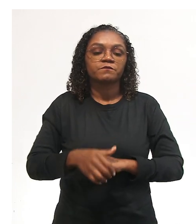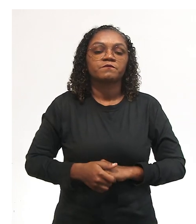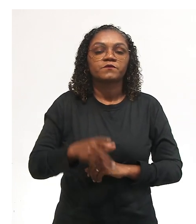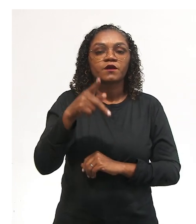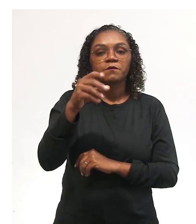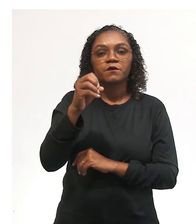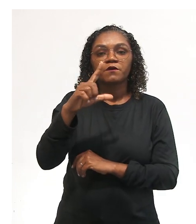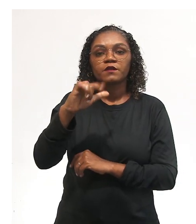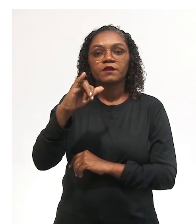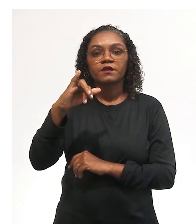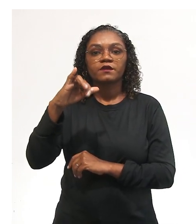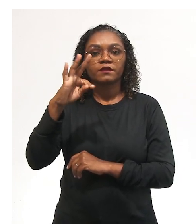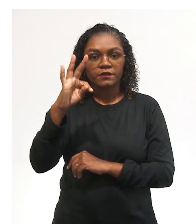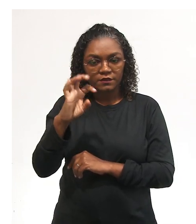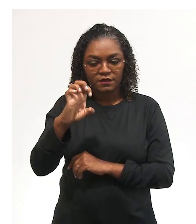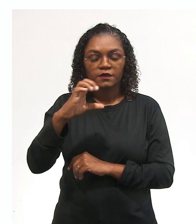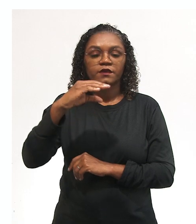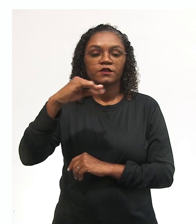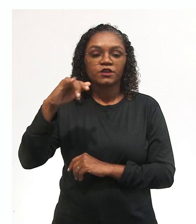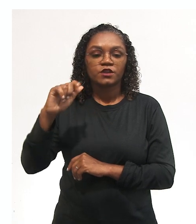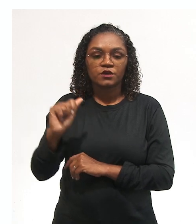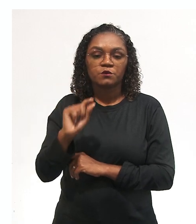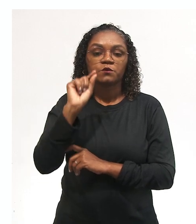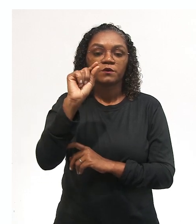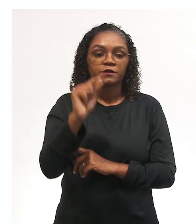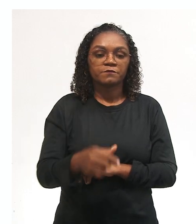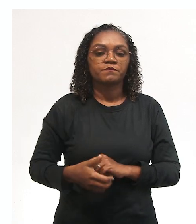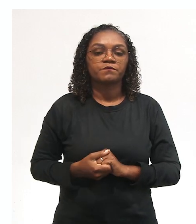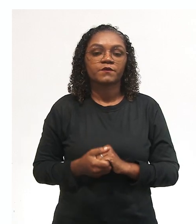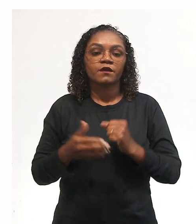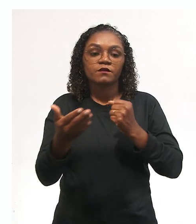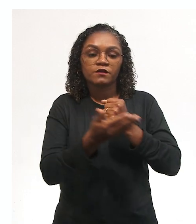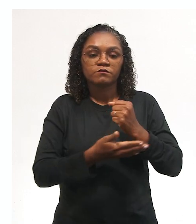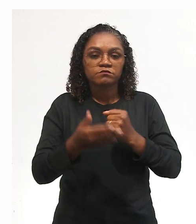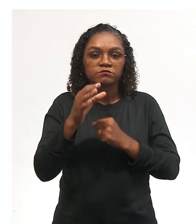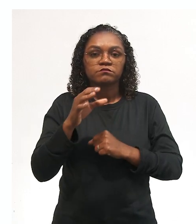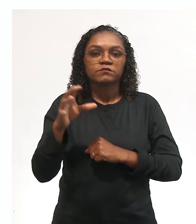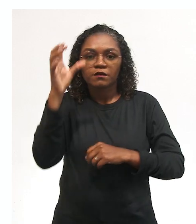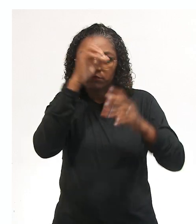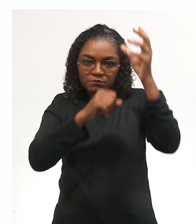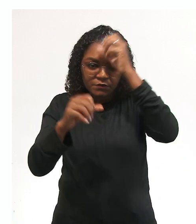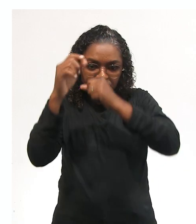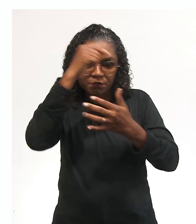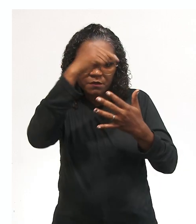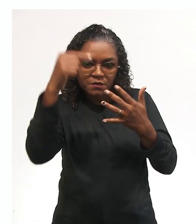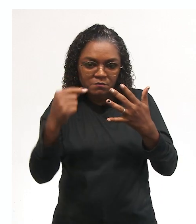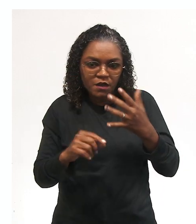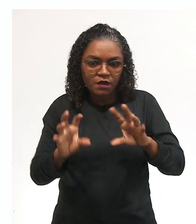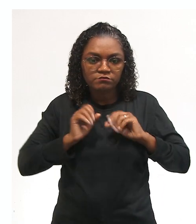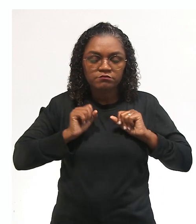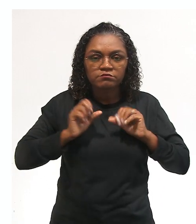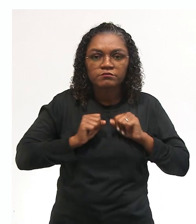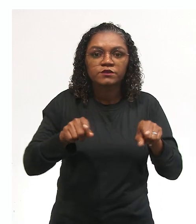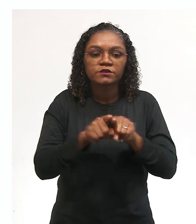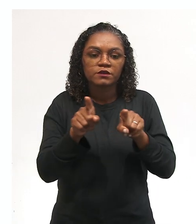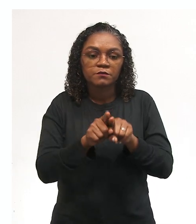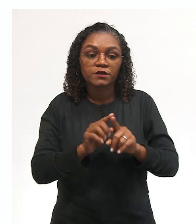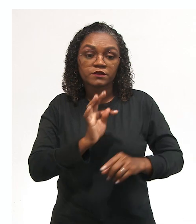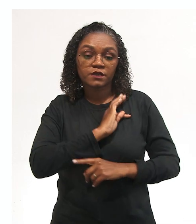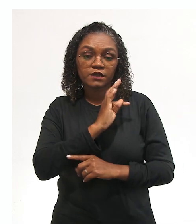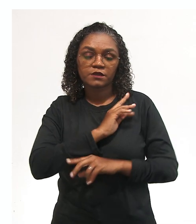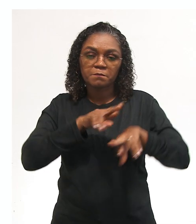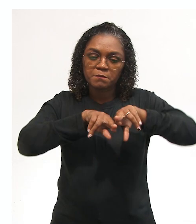fundamentos científicos, das diferentes técnicas que caracterizam o processo de trabalho moderno. Então, Saviani traz